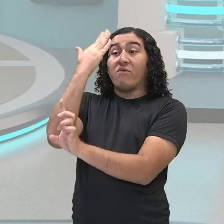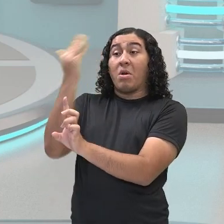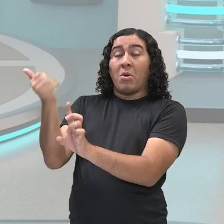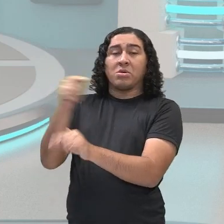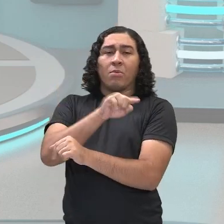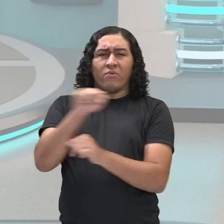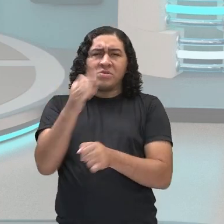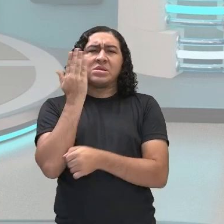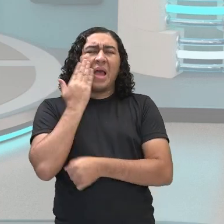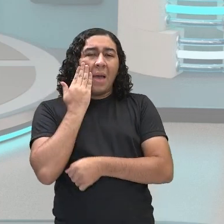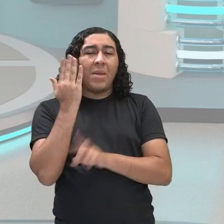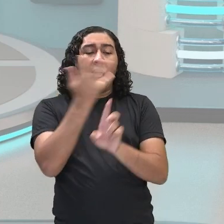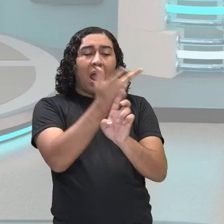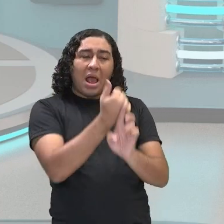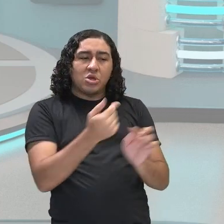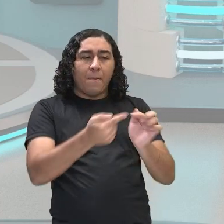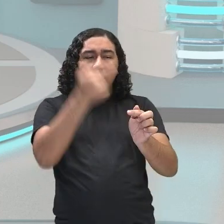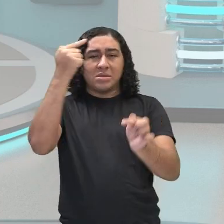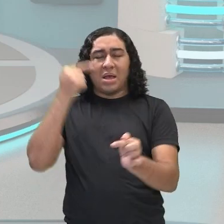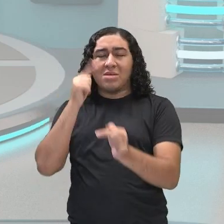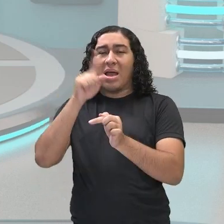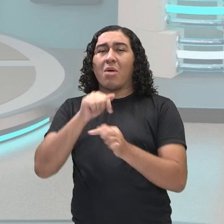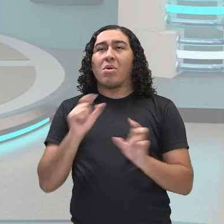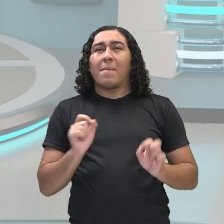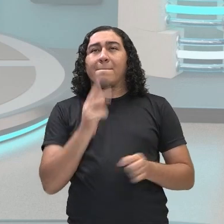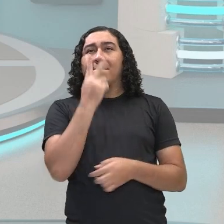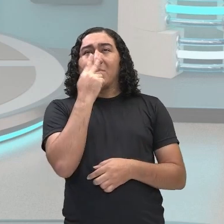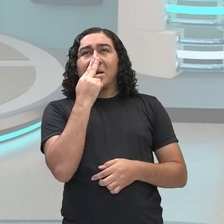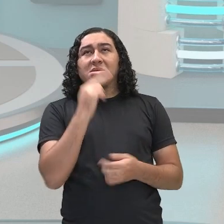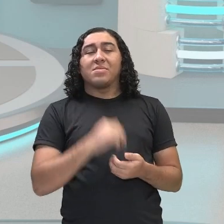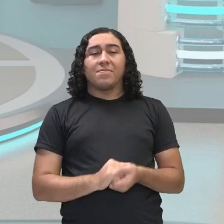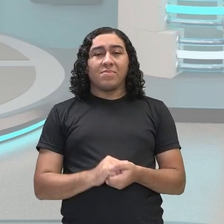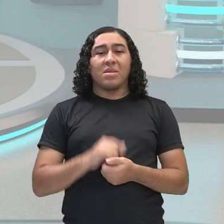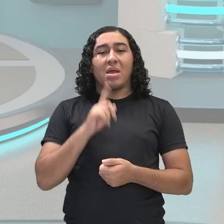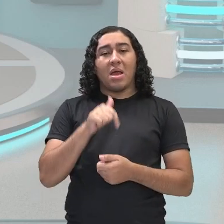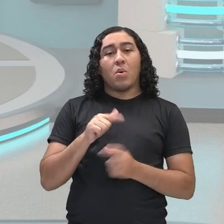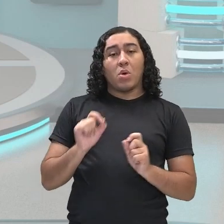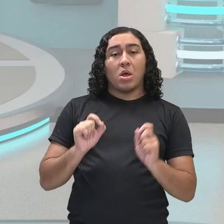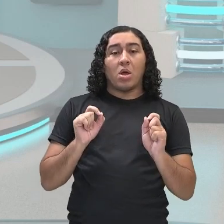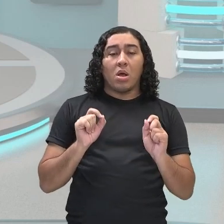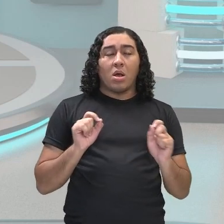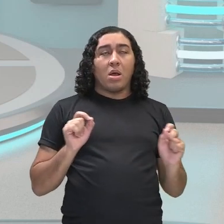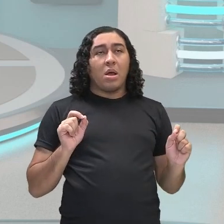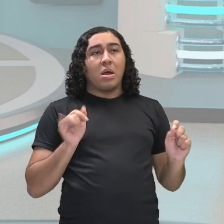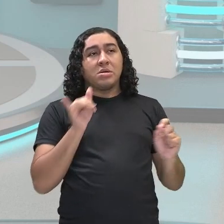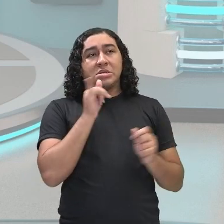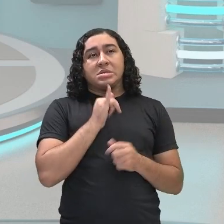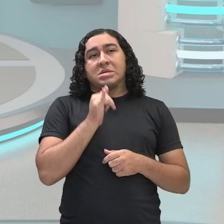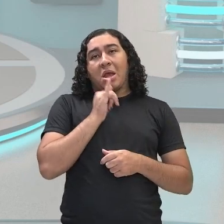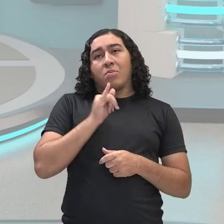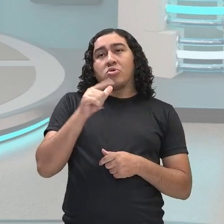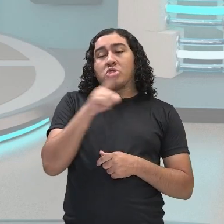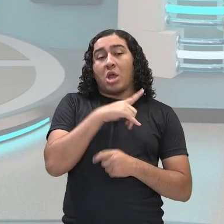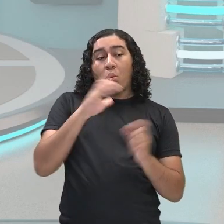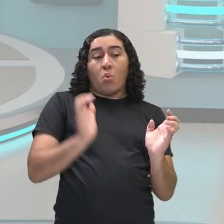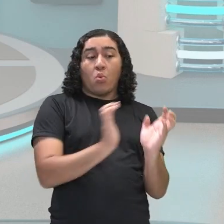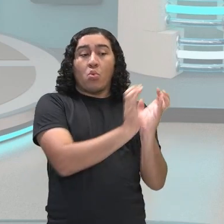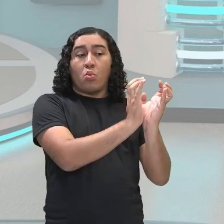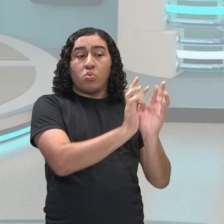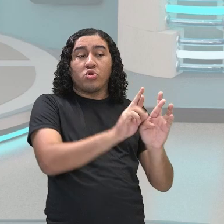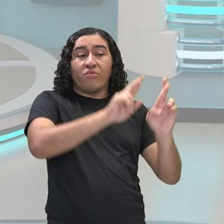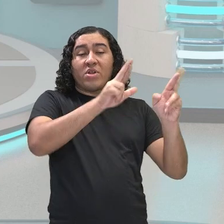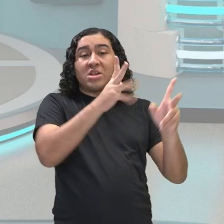ela era parte, ela fazia parte de um extrato social diferente, não